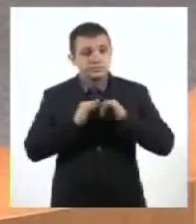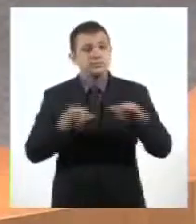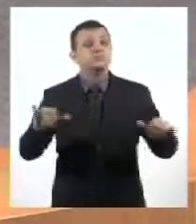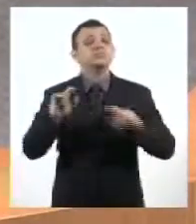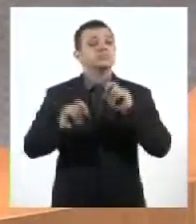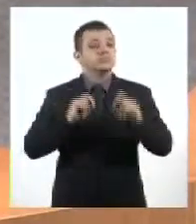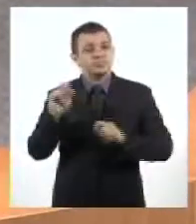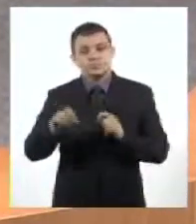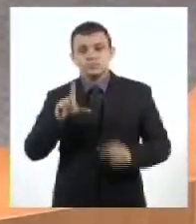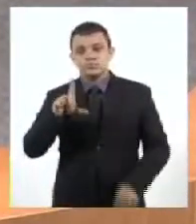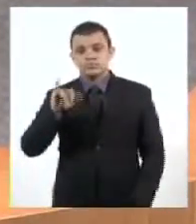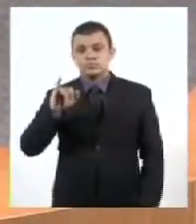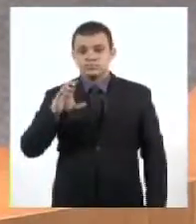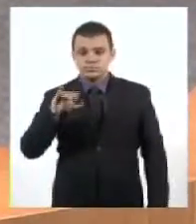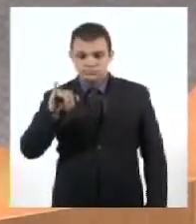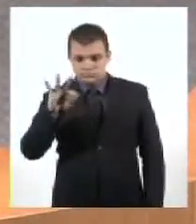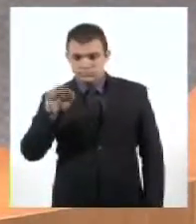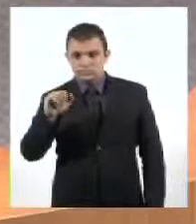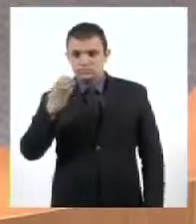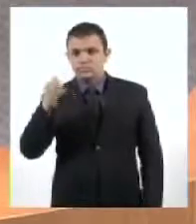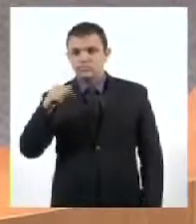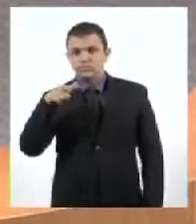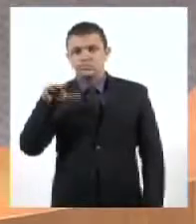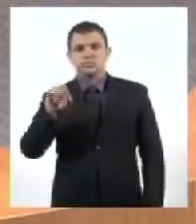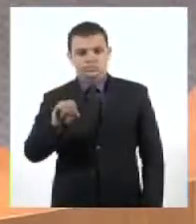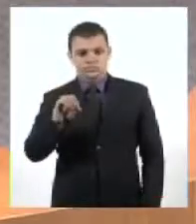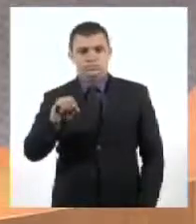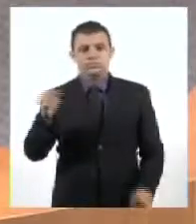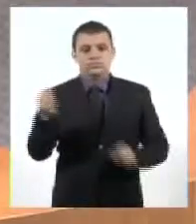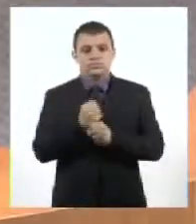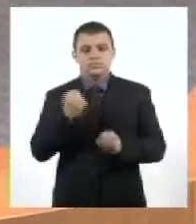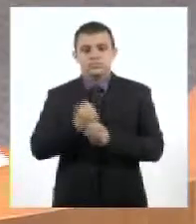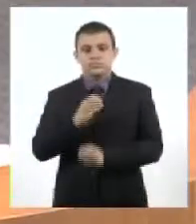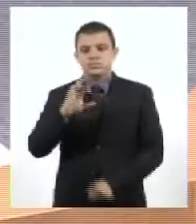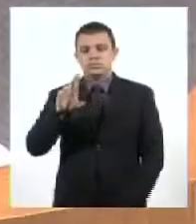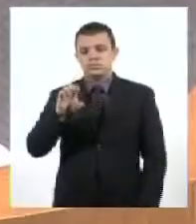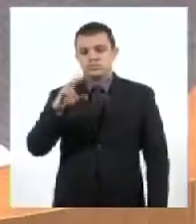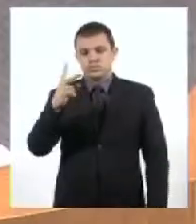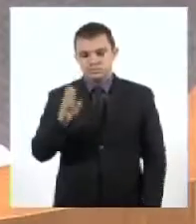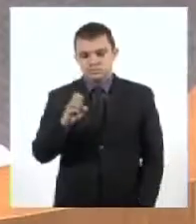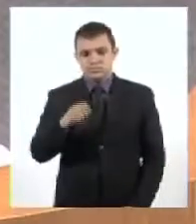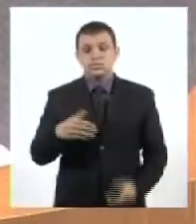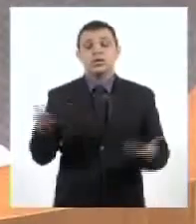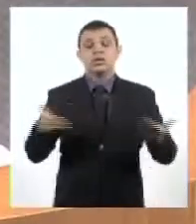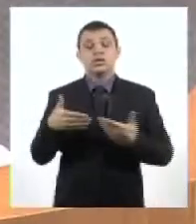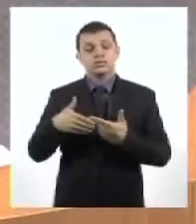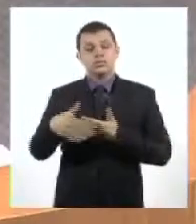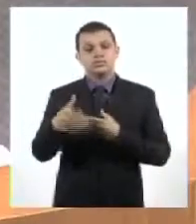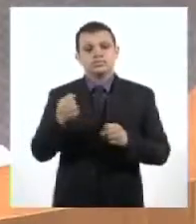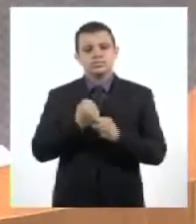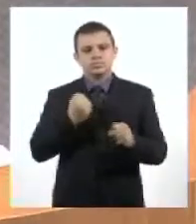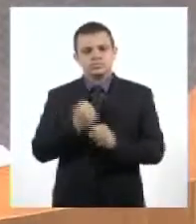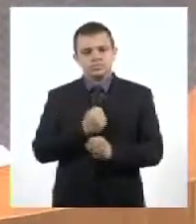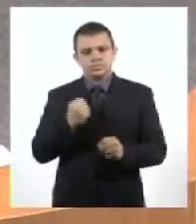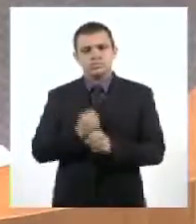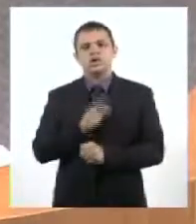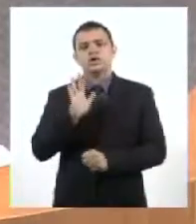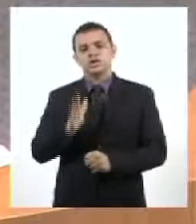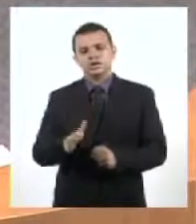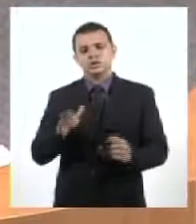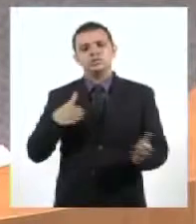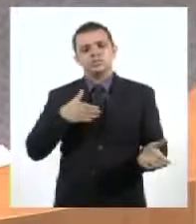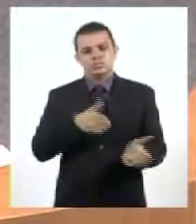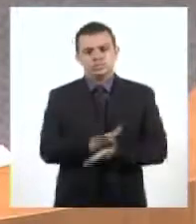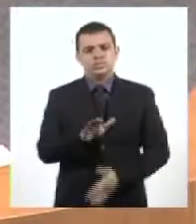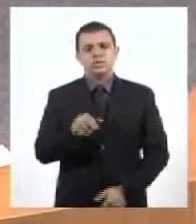creches da capital São Luís. Serão construídas, neste primeiro momento, que já estão publicadas, 15